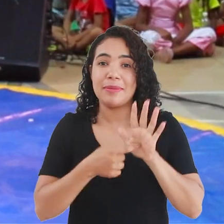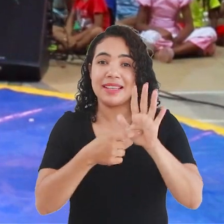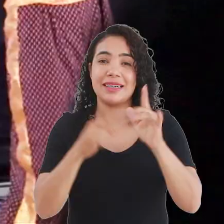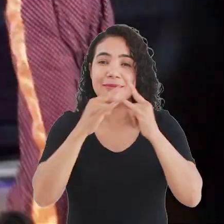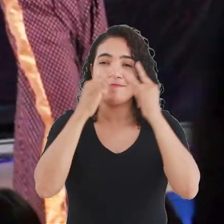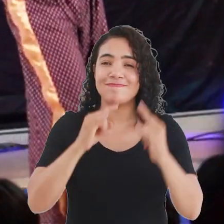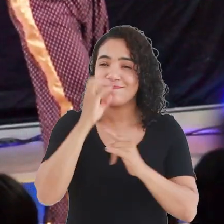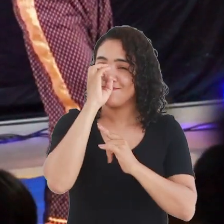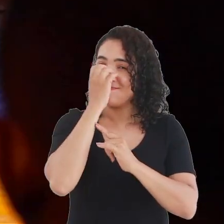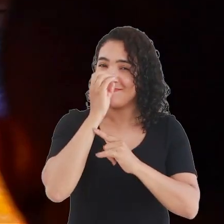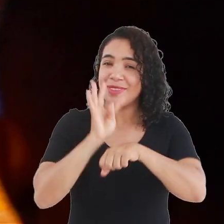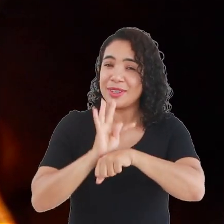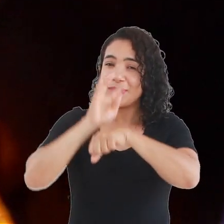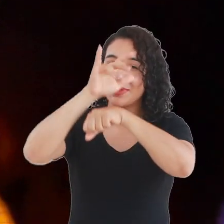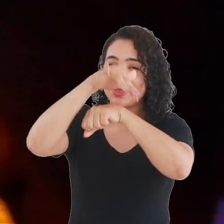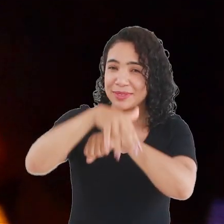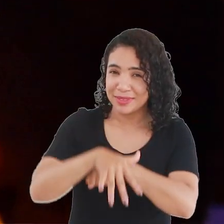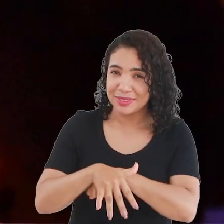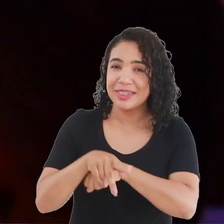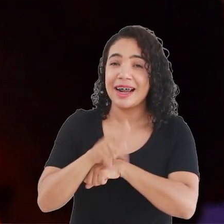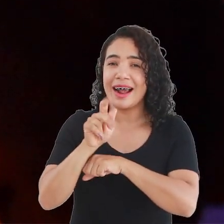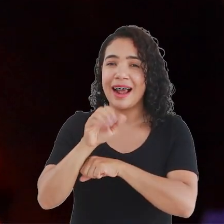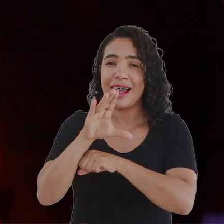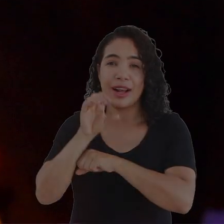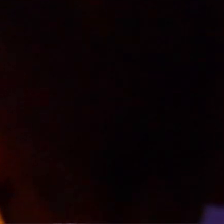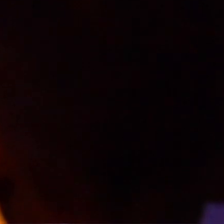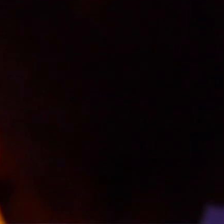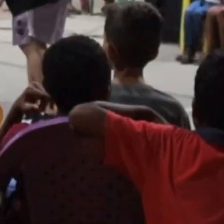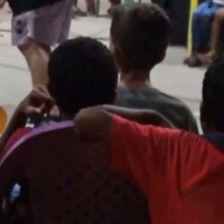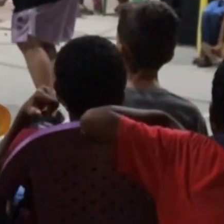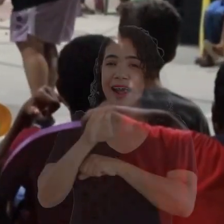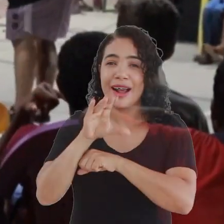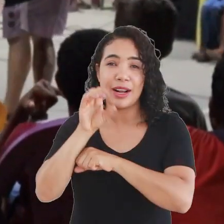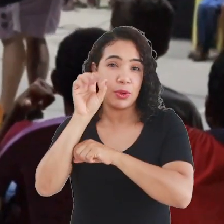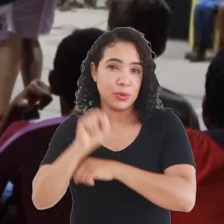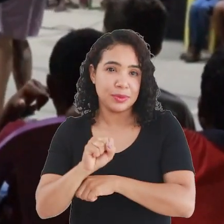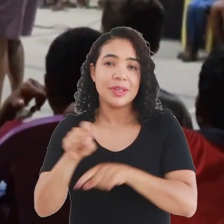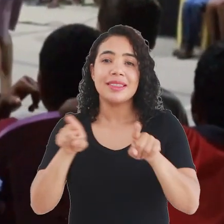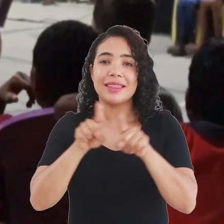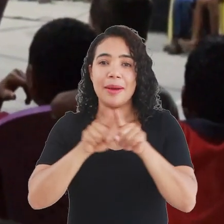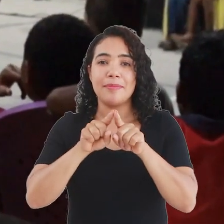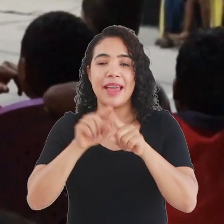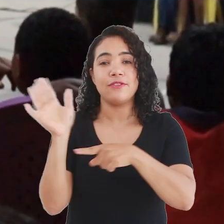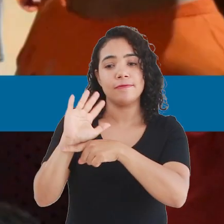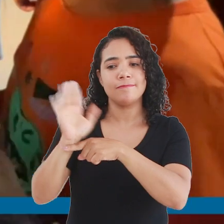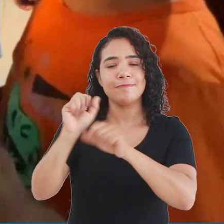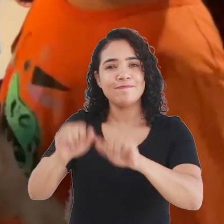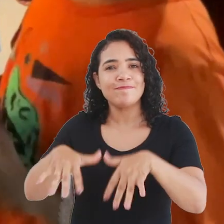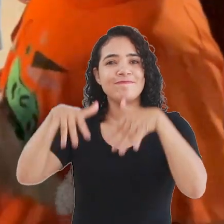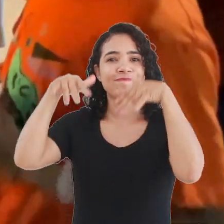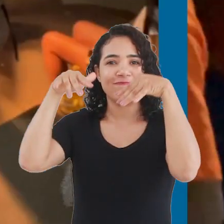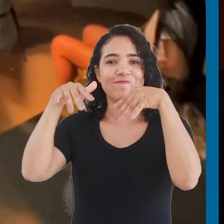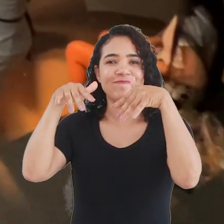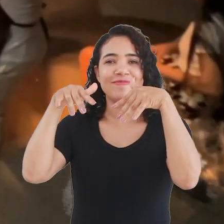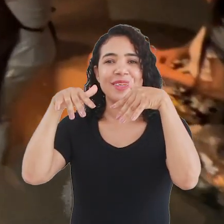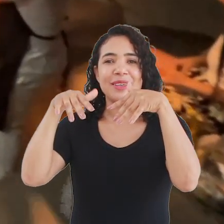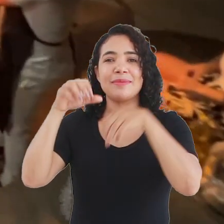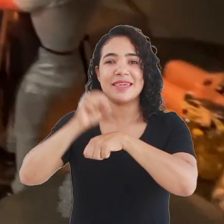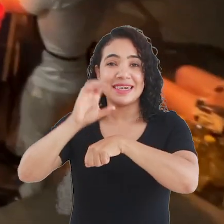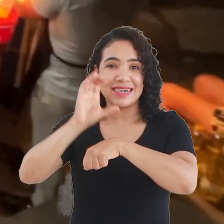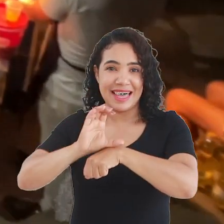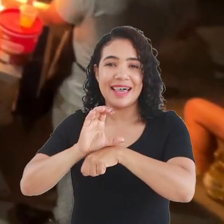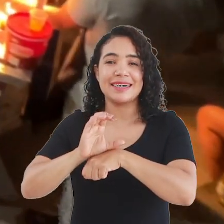Espetáculo circense com a companhia Os Caco. Cine Sesc com a exibição do filme